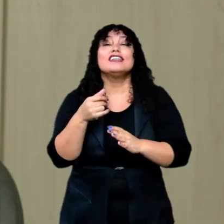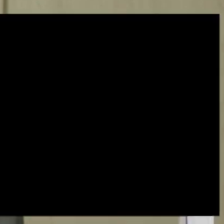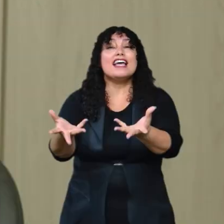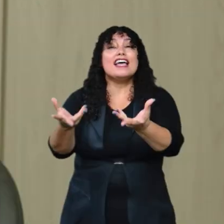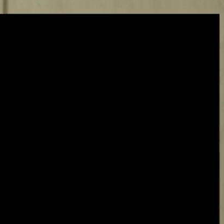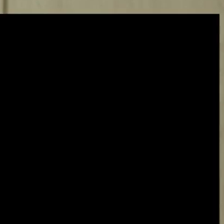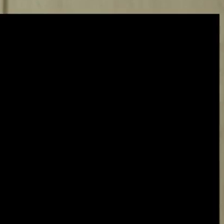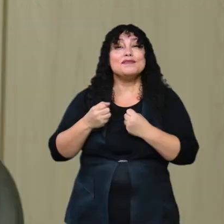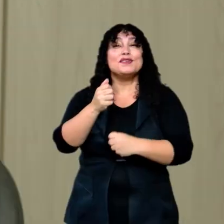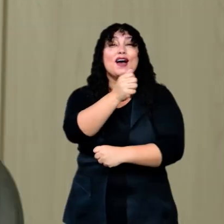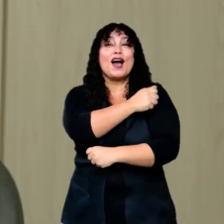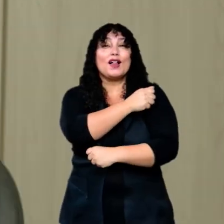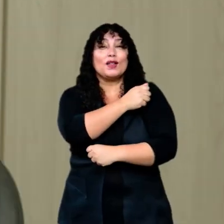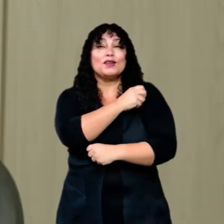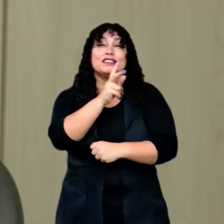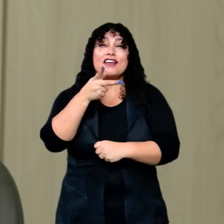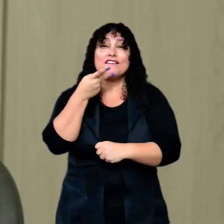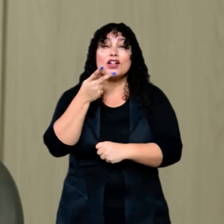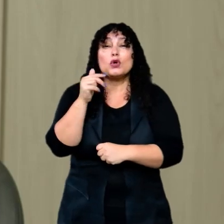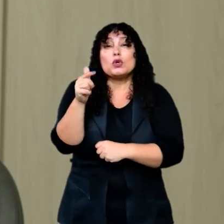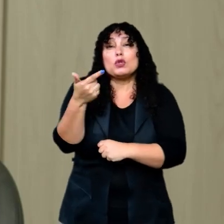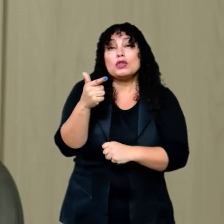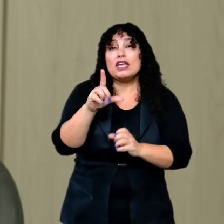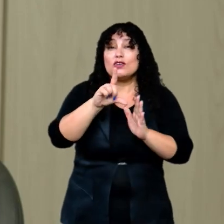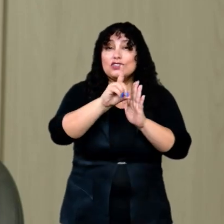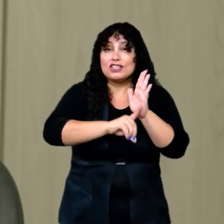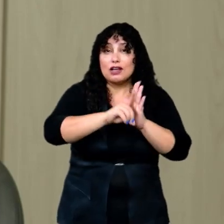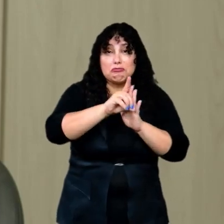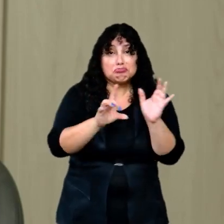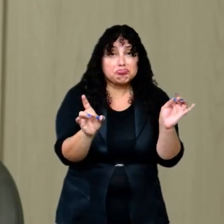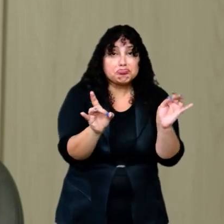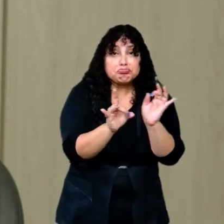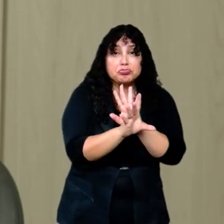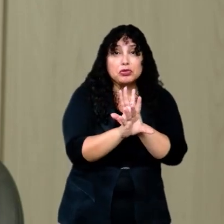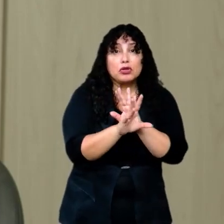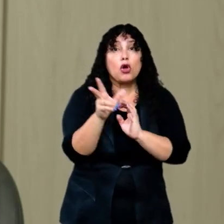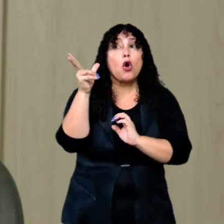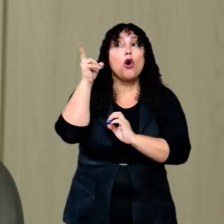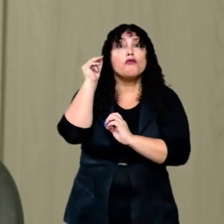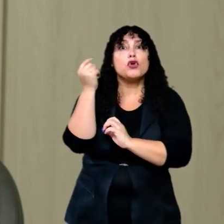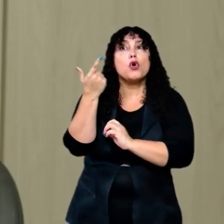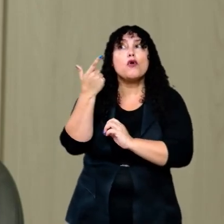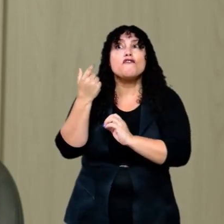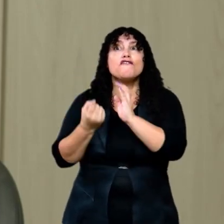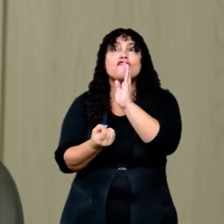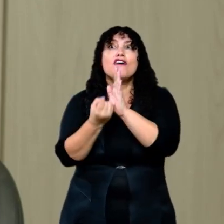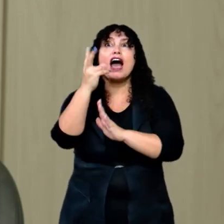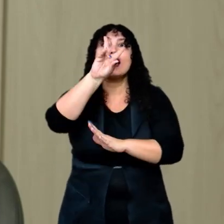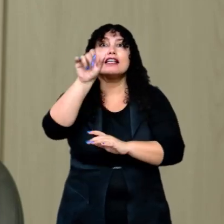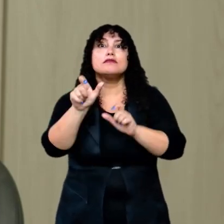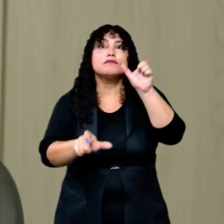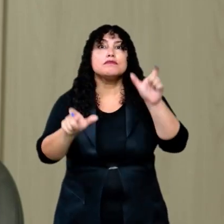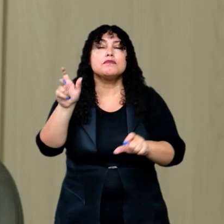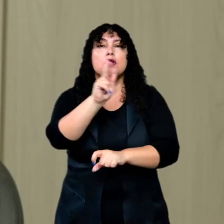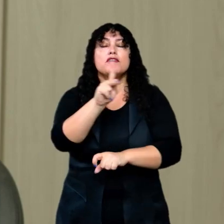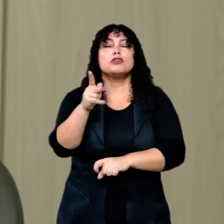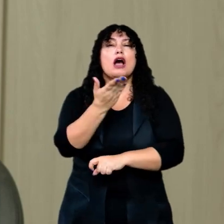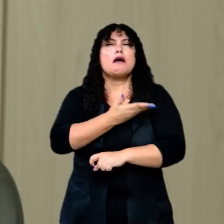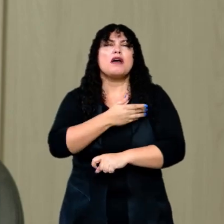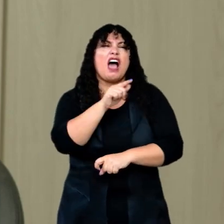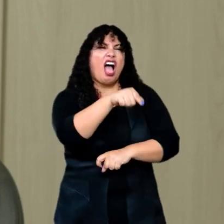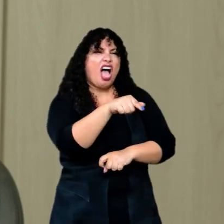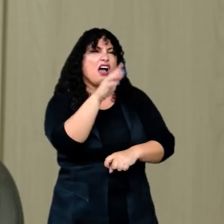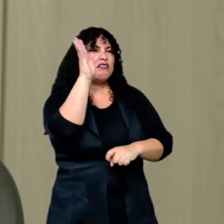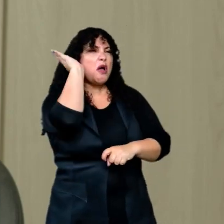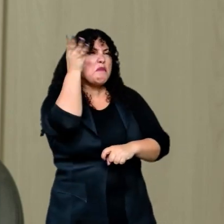recebe um estudante, como você falou, né, que não teve um diagnóstico e que ouviu um monte de vezes de vários professores, de outros colegas, você é